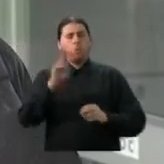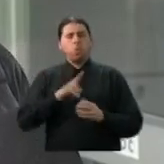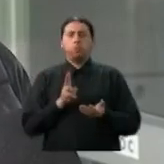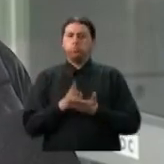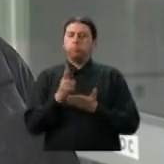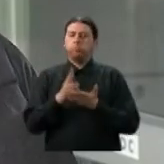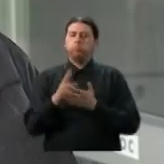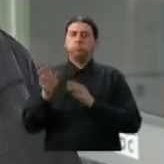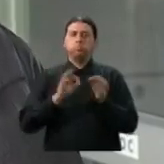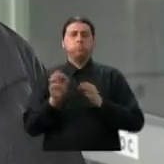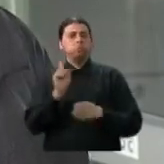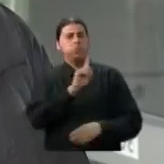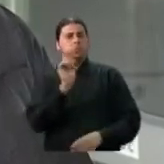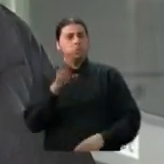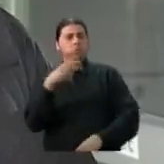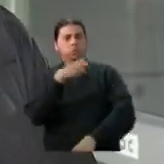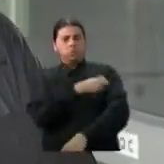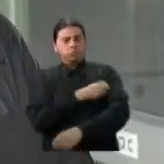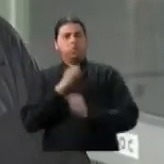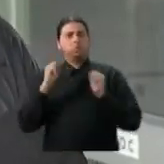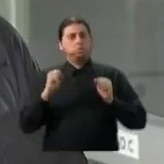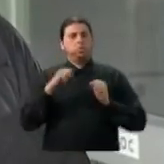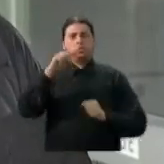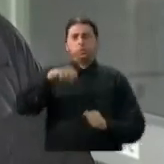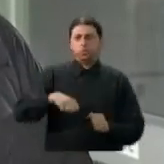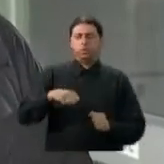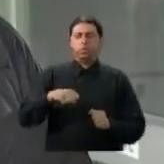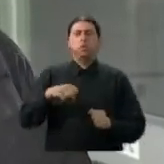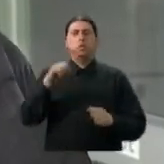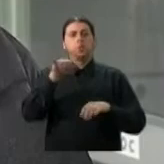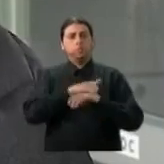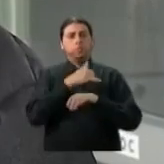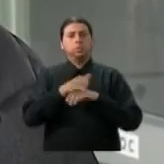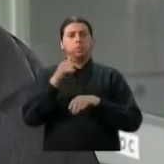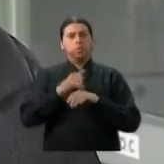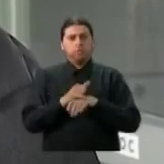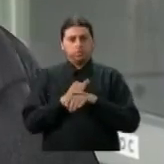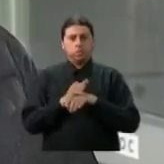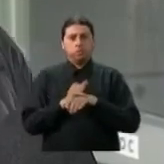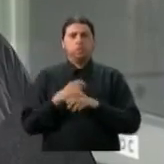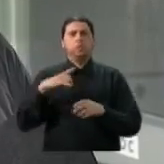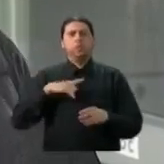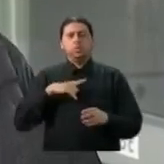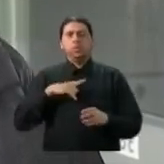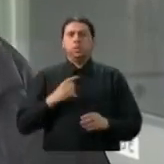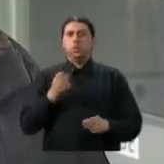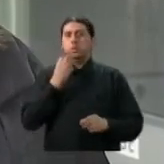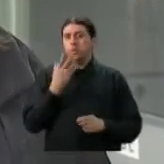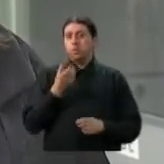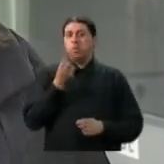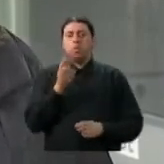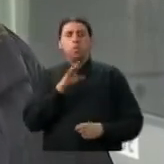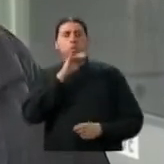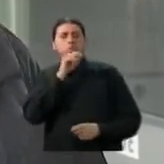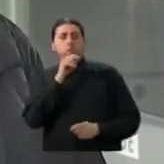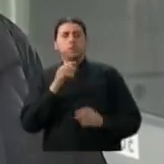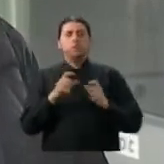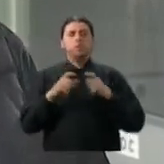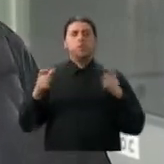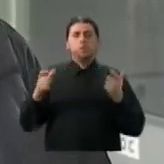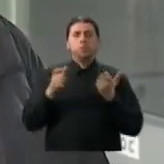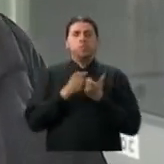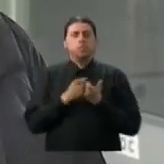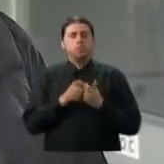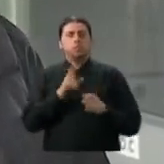não necessariamente só uma vacina, ela pode sim provocar um evento adverso, que dependendo do indivíduo, mais ou menos grave, né? Por